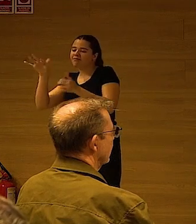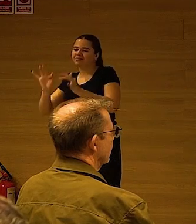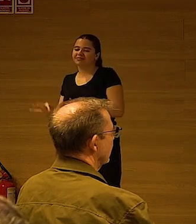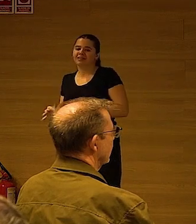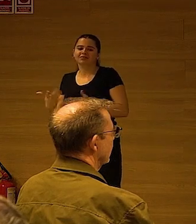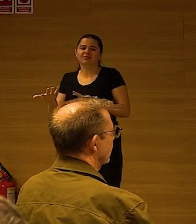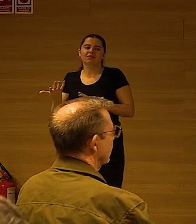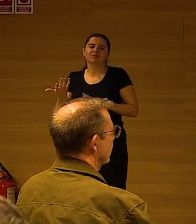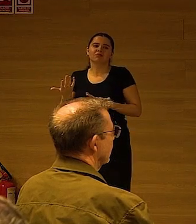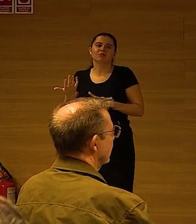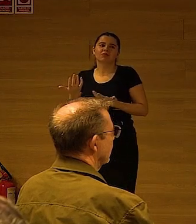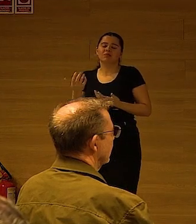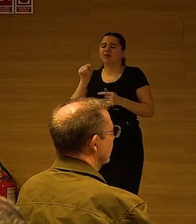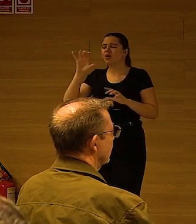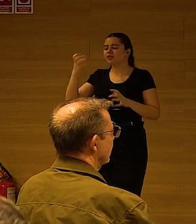puxando aquilo que já existe.